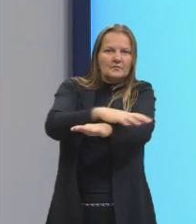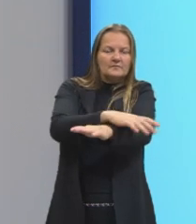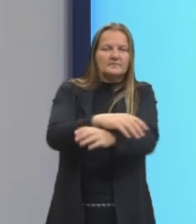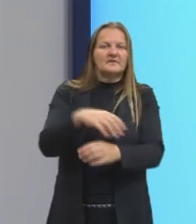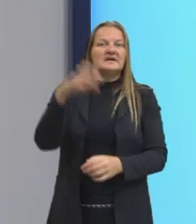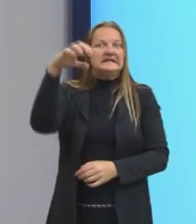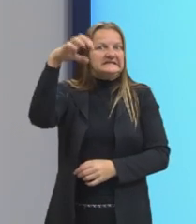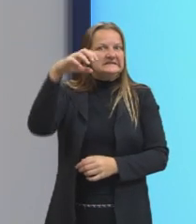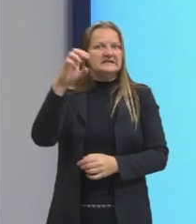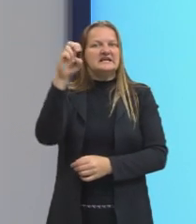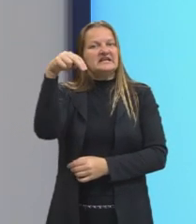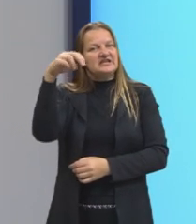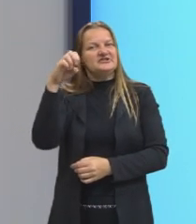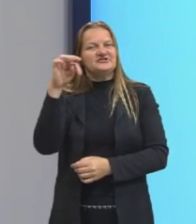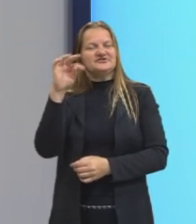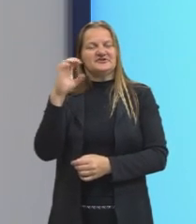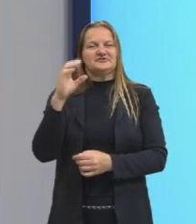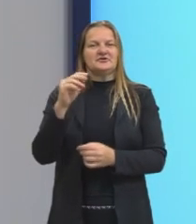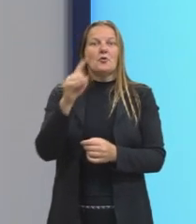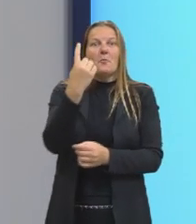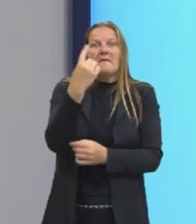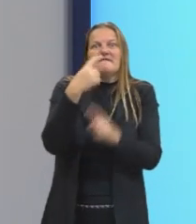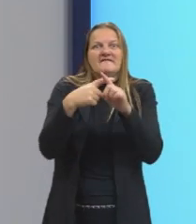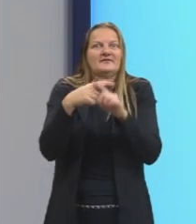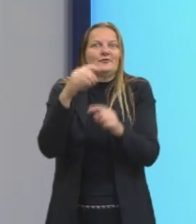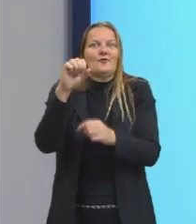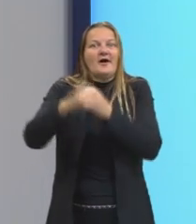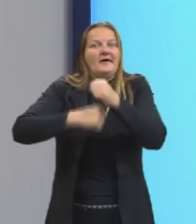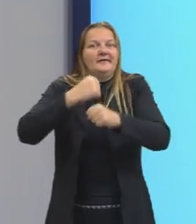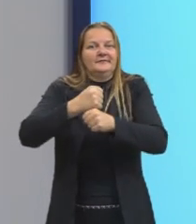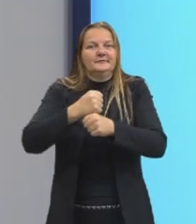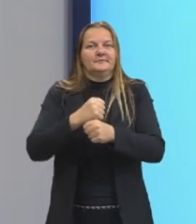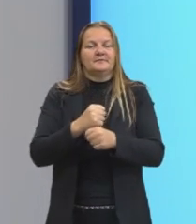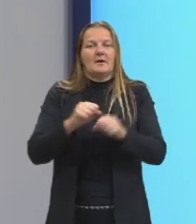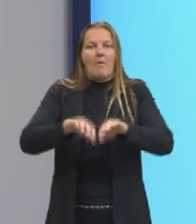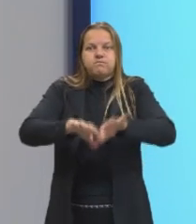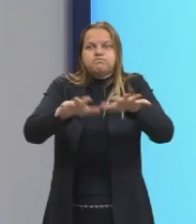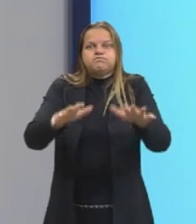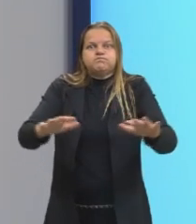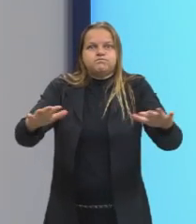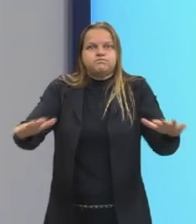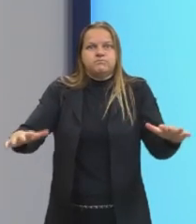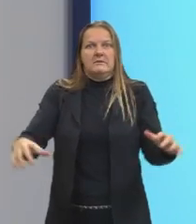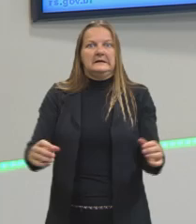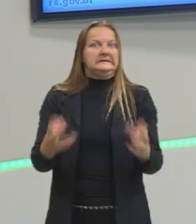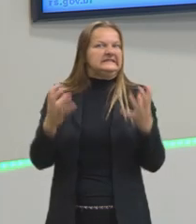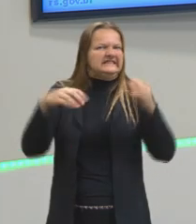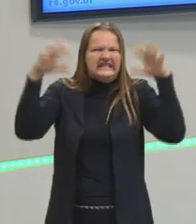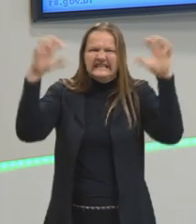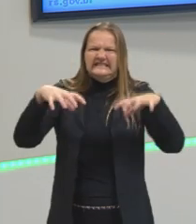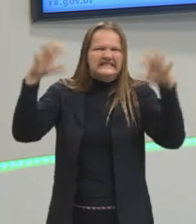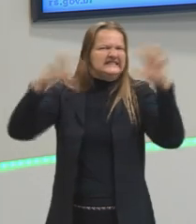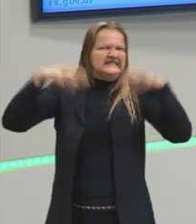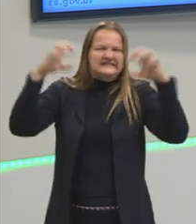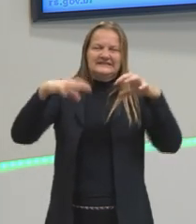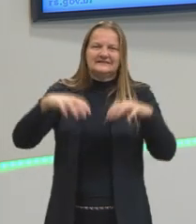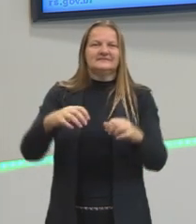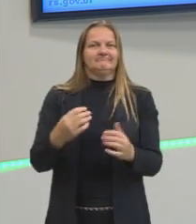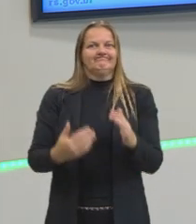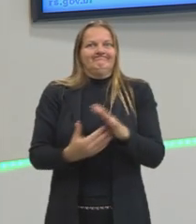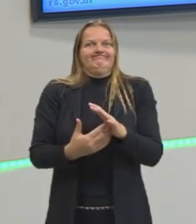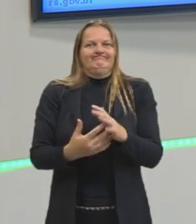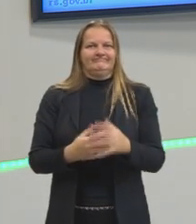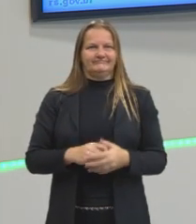uma vez a cada algumas questões de andarem duração aquela coisa que sai fora da curva tá a gurizada é muita chuva que deu